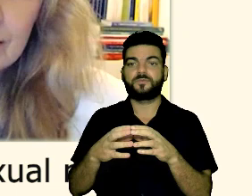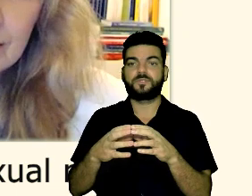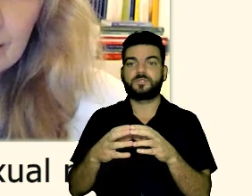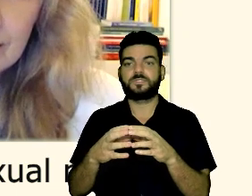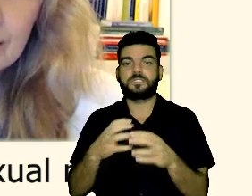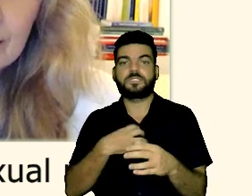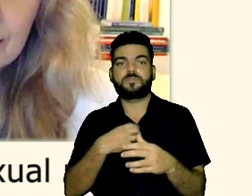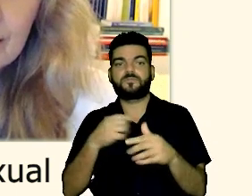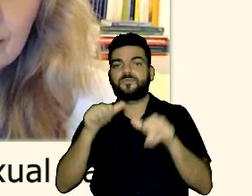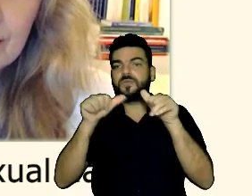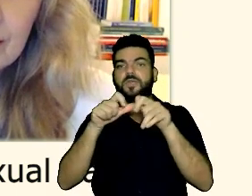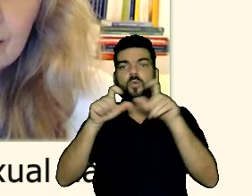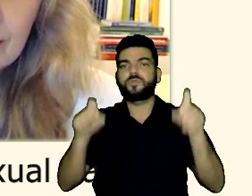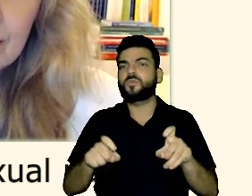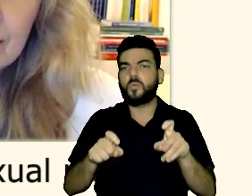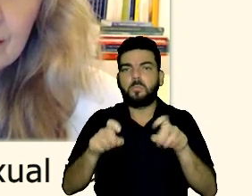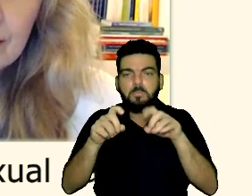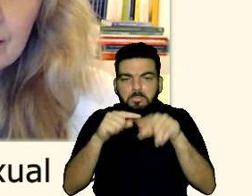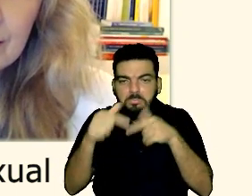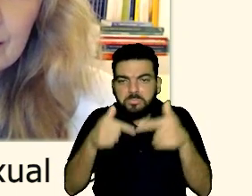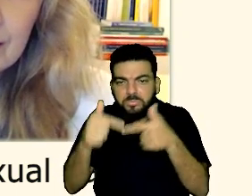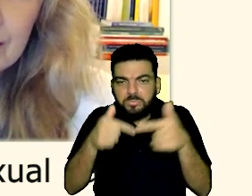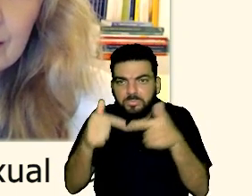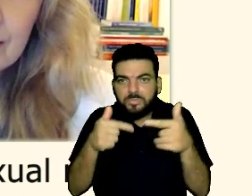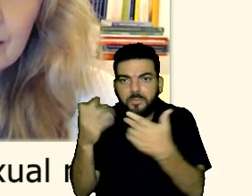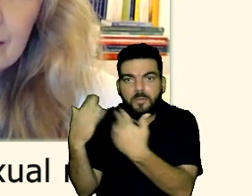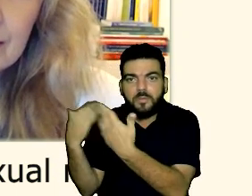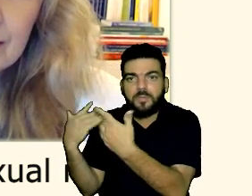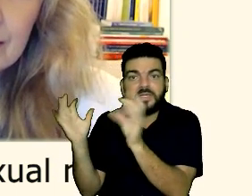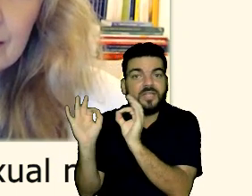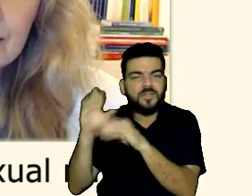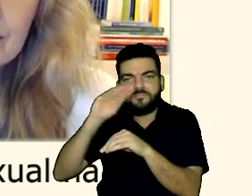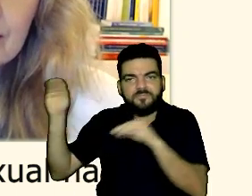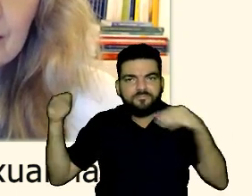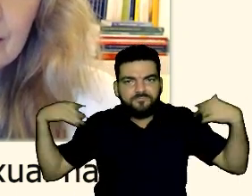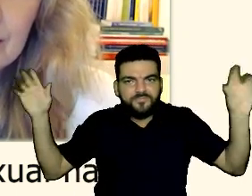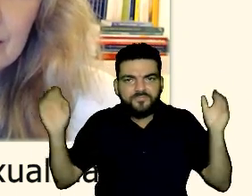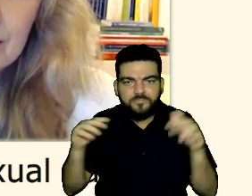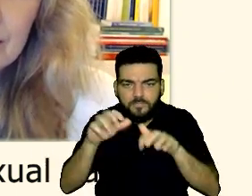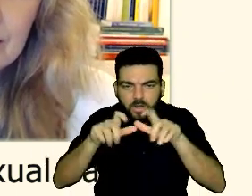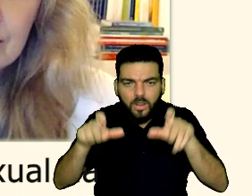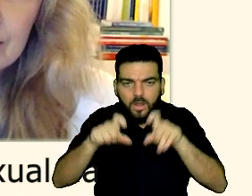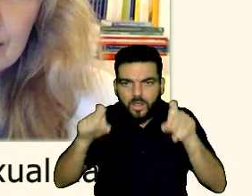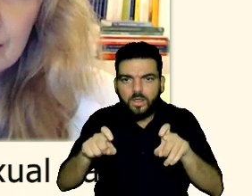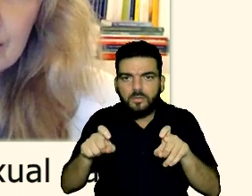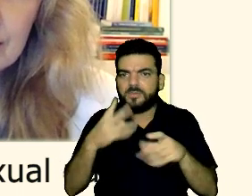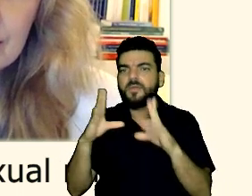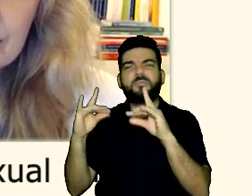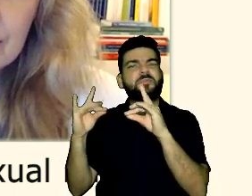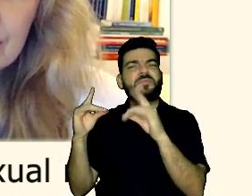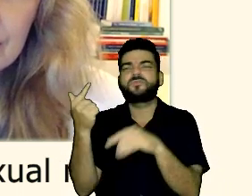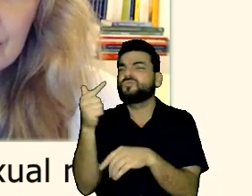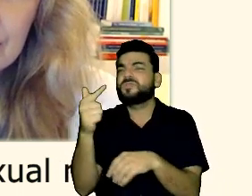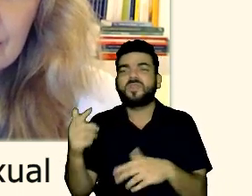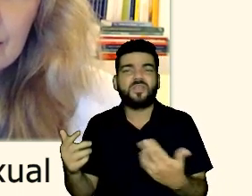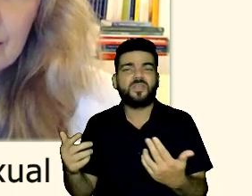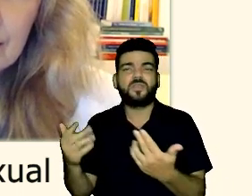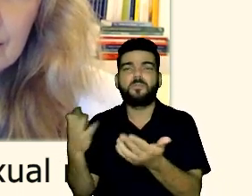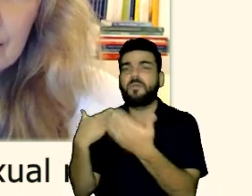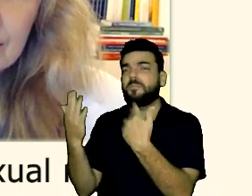As pessoas vão ficando isoladas na frente do seu computador e pouca comunicação tem, não existe